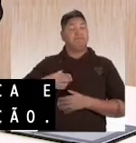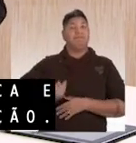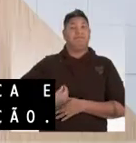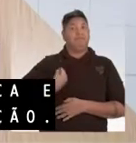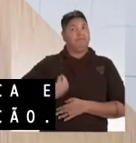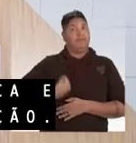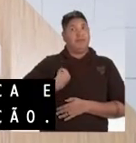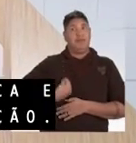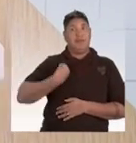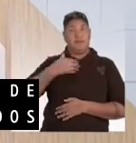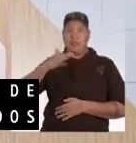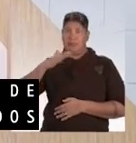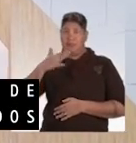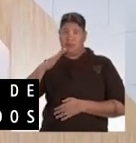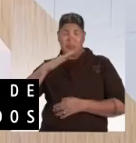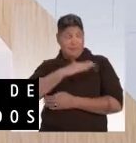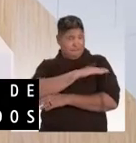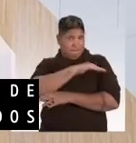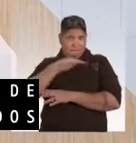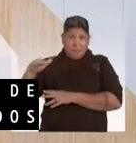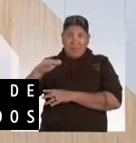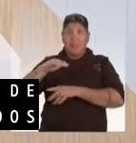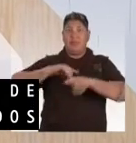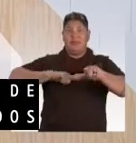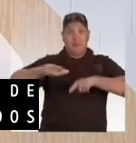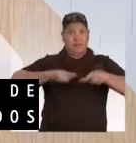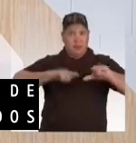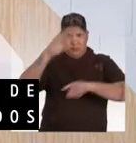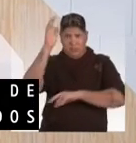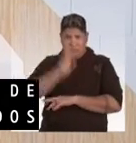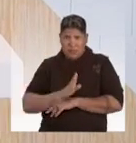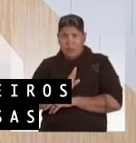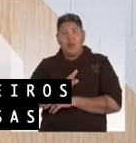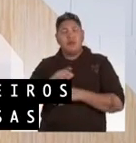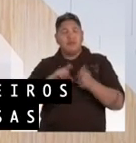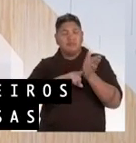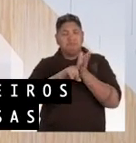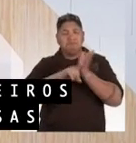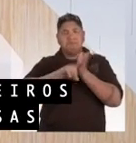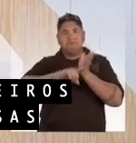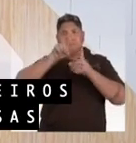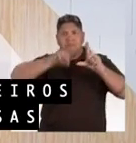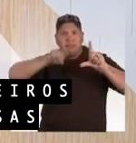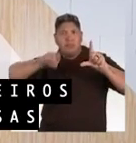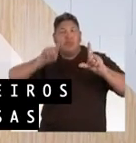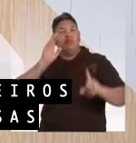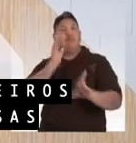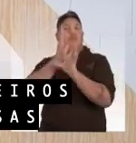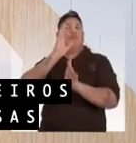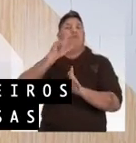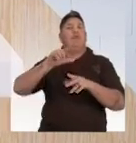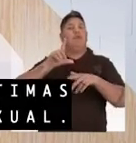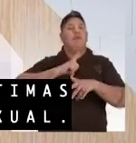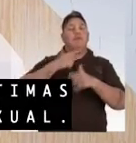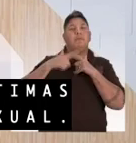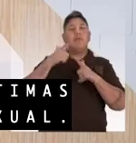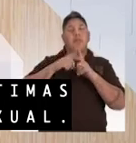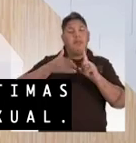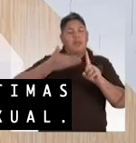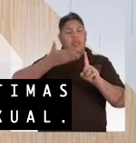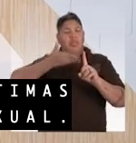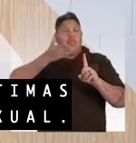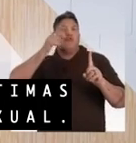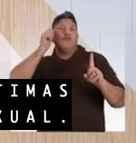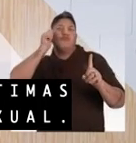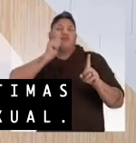coação. Essa é a realidade de pelo menos metade dos trabalhadores brasileiros que, segundo pesquisas recentes, já